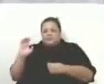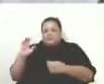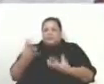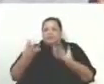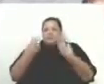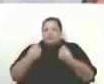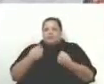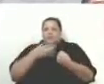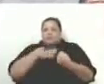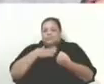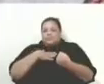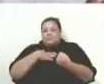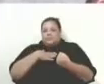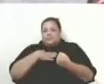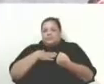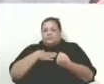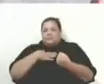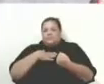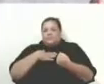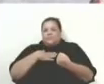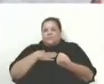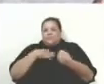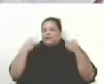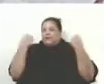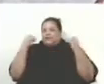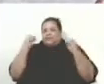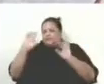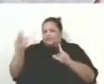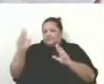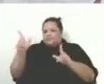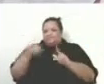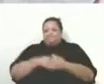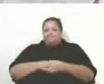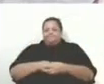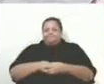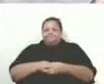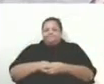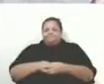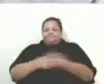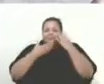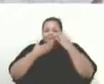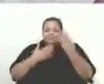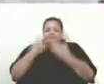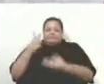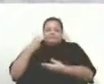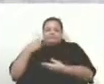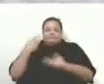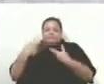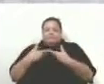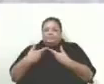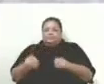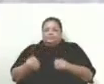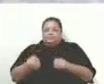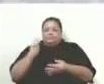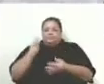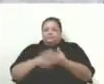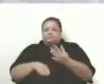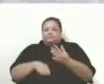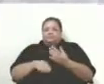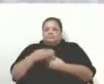essa não tão atleta. Quero agradecer aos vereadores que me convidaram a assinar uma